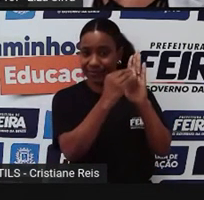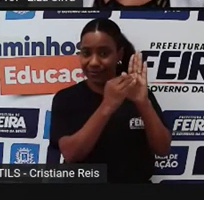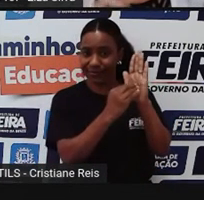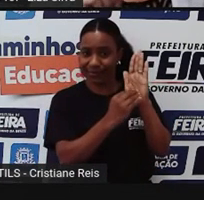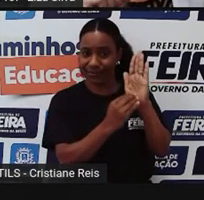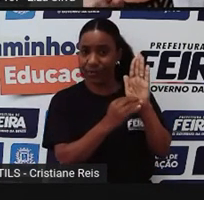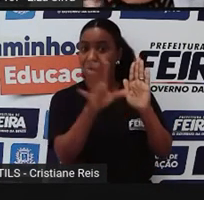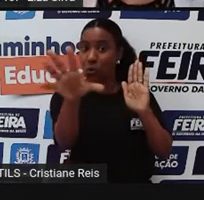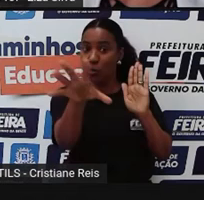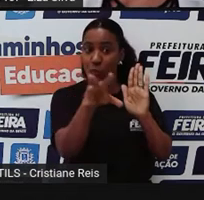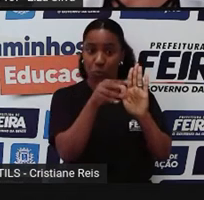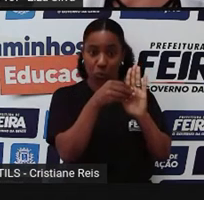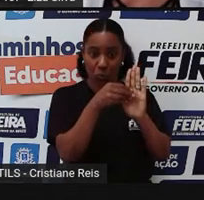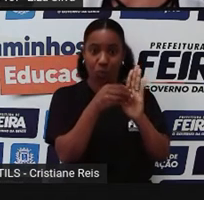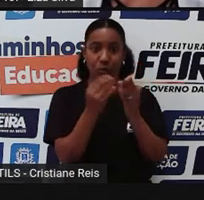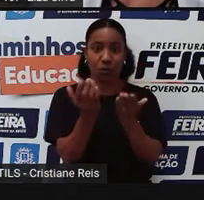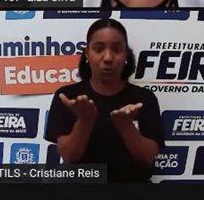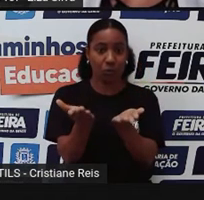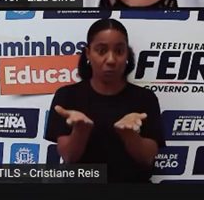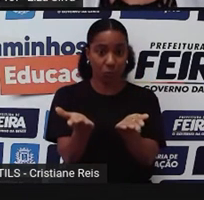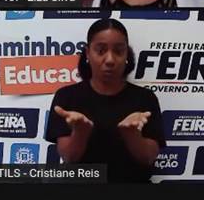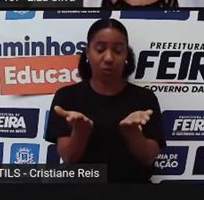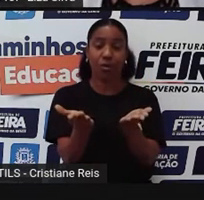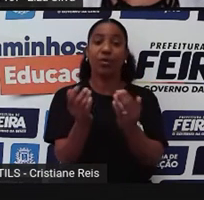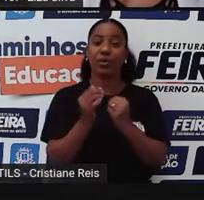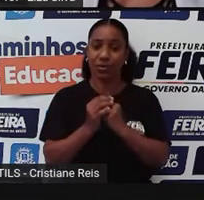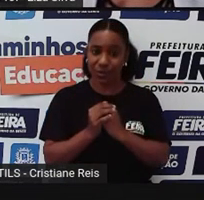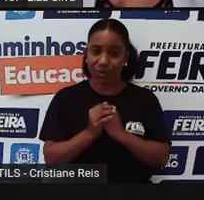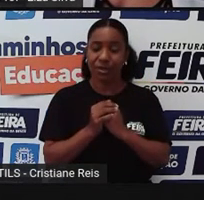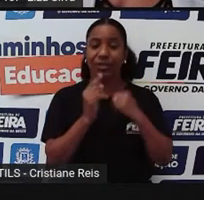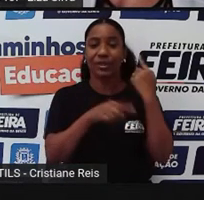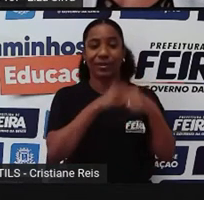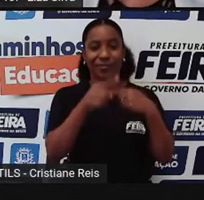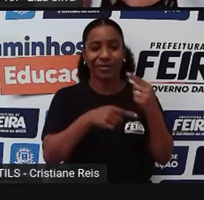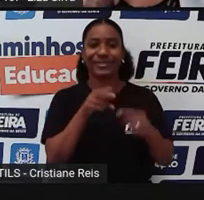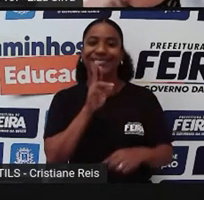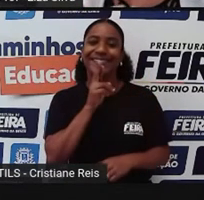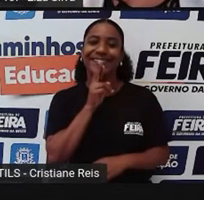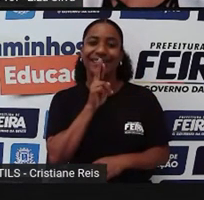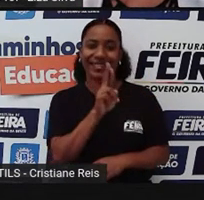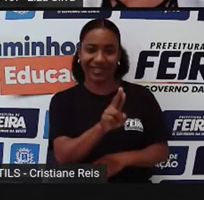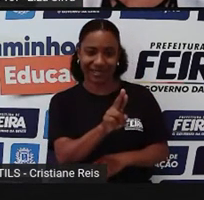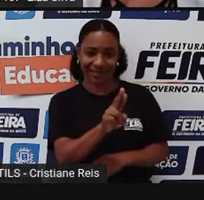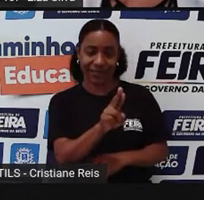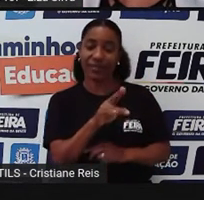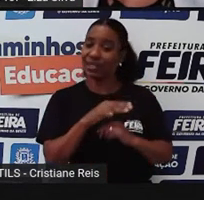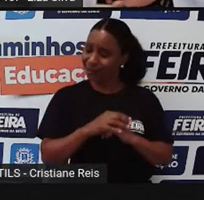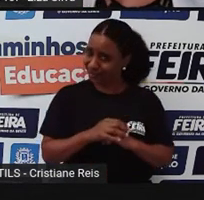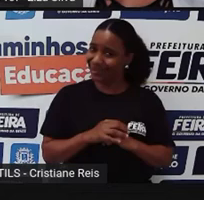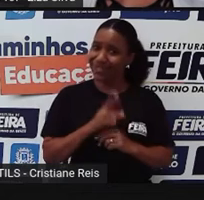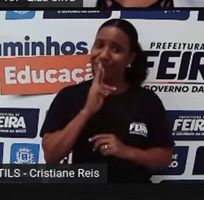minutinhos escrever esses questionamentos e tende respondemos se você conseguir em inglês Ok